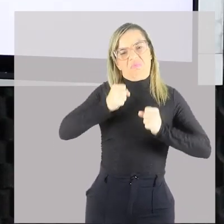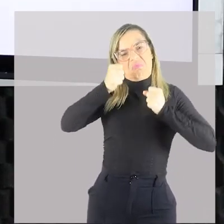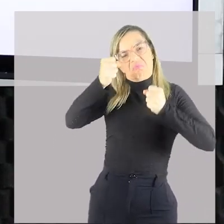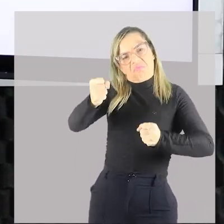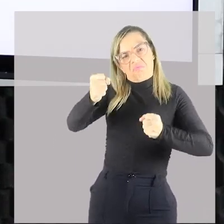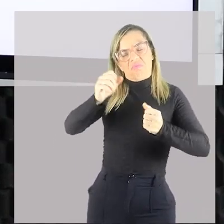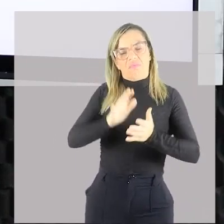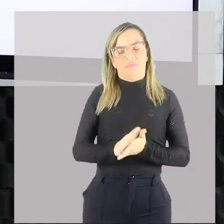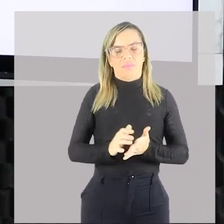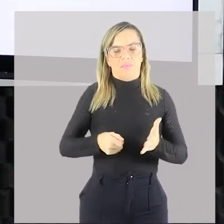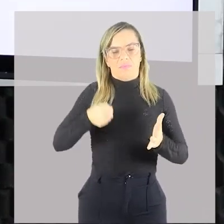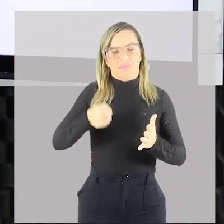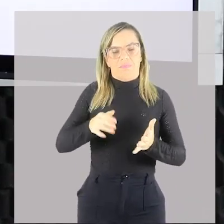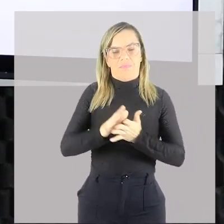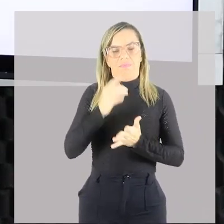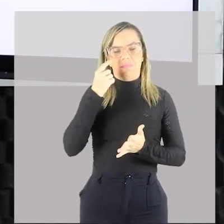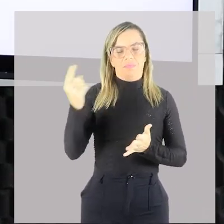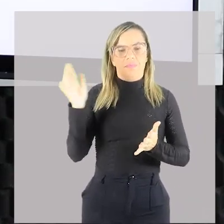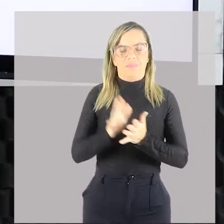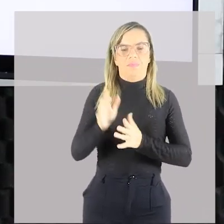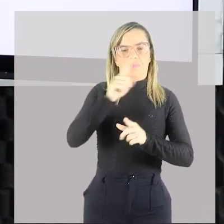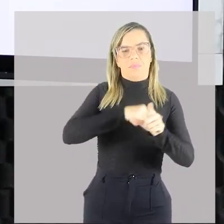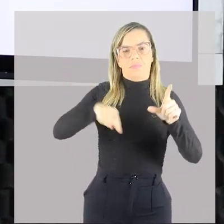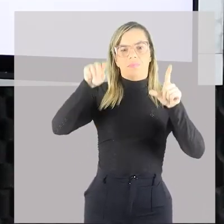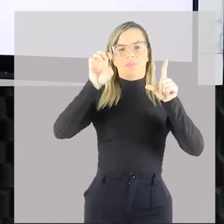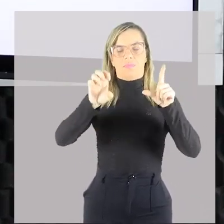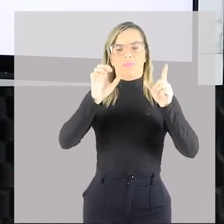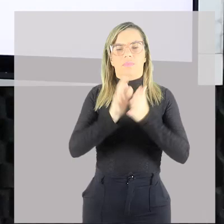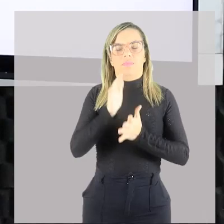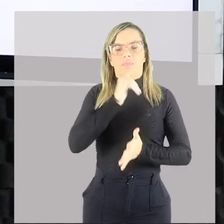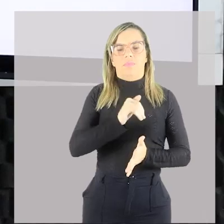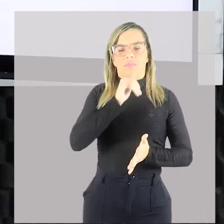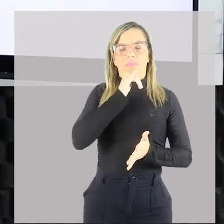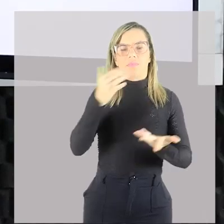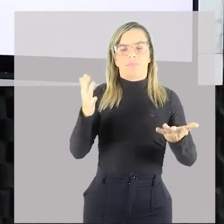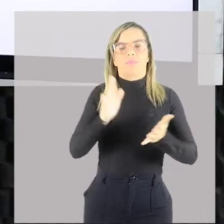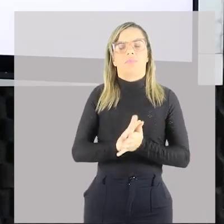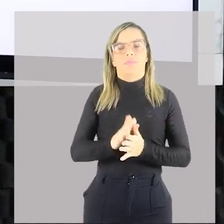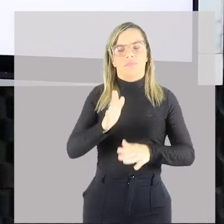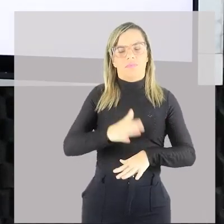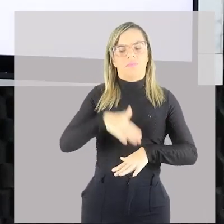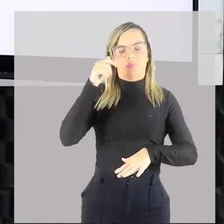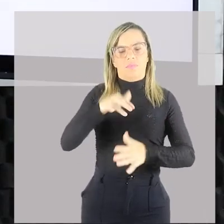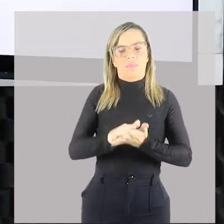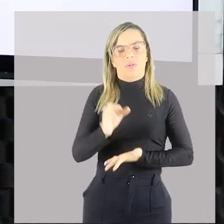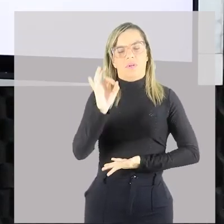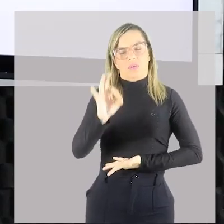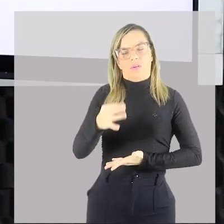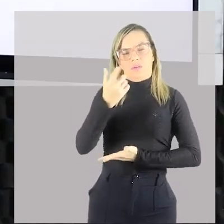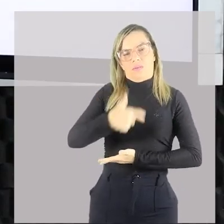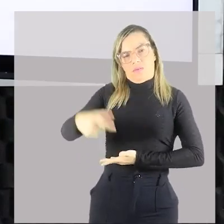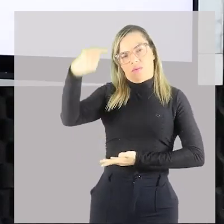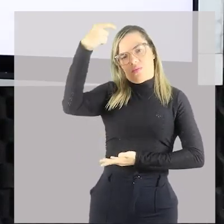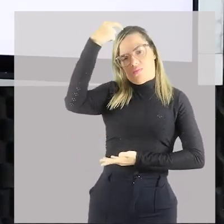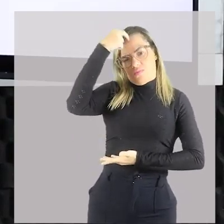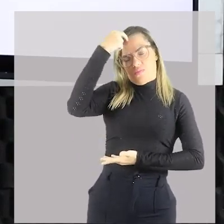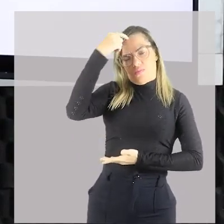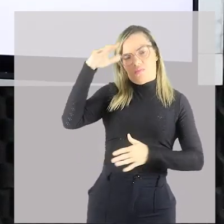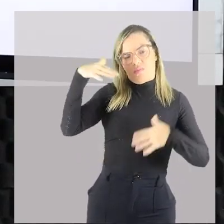brutalidade. Então, a letra E, por exemplo, se torna mais aprazível e traz para a gente uma reflexão muito mais a